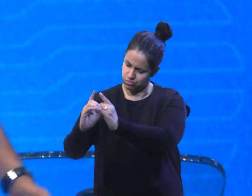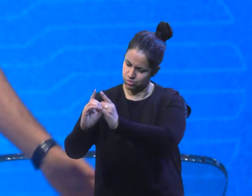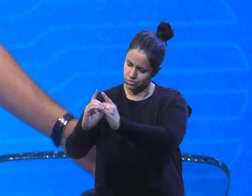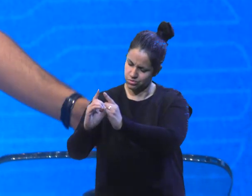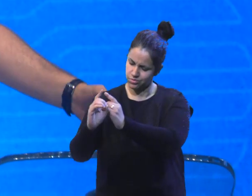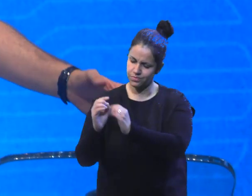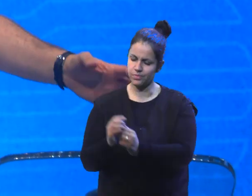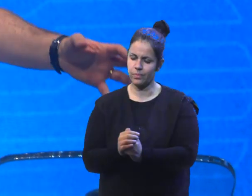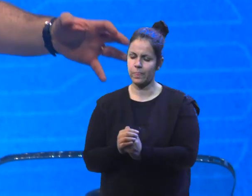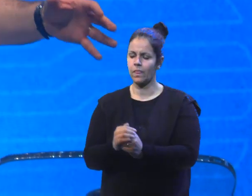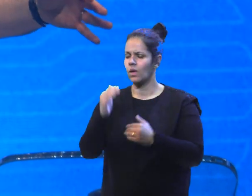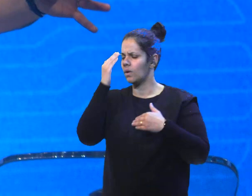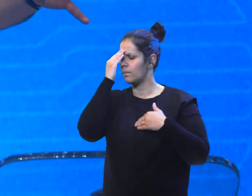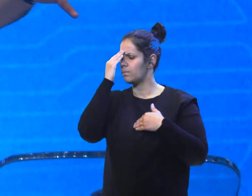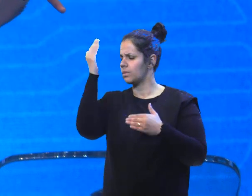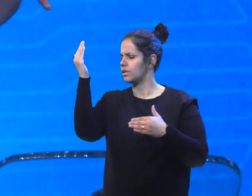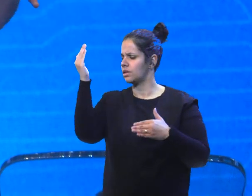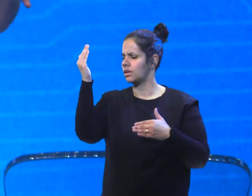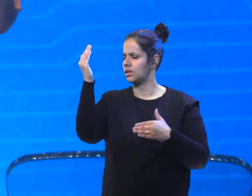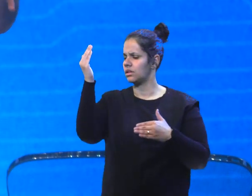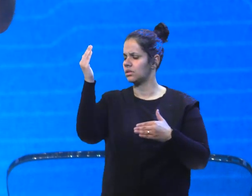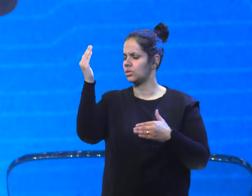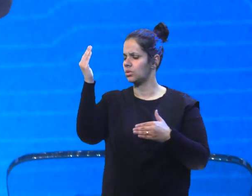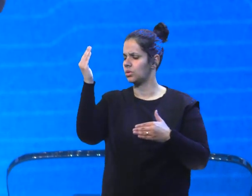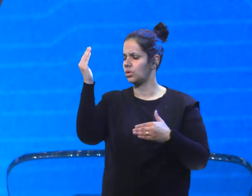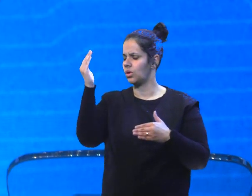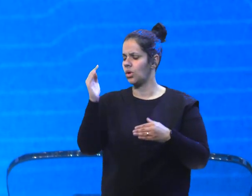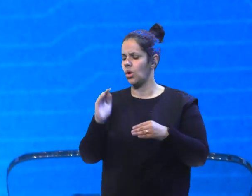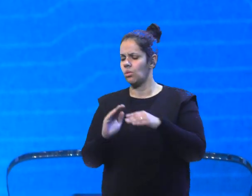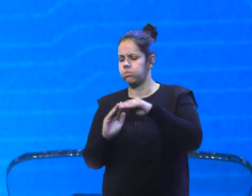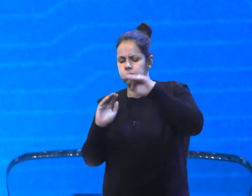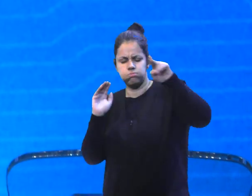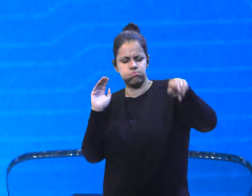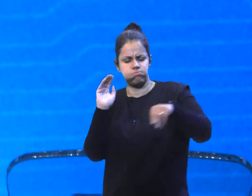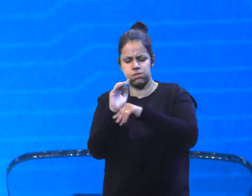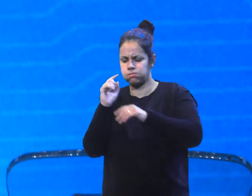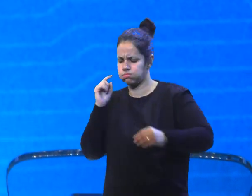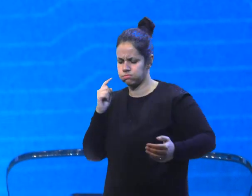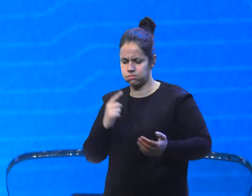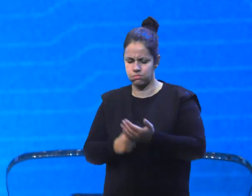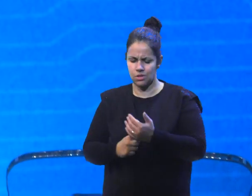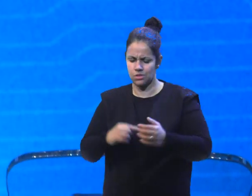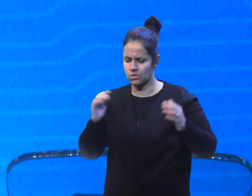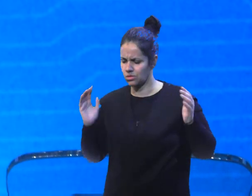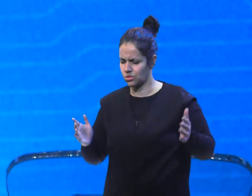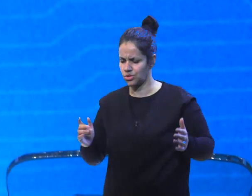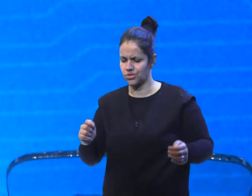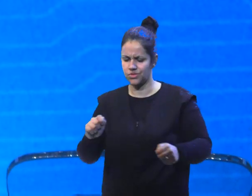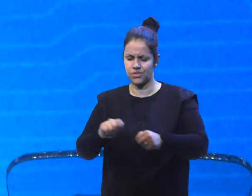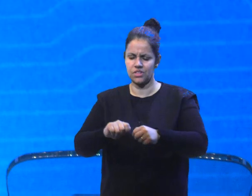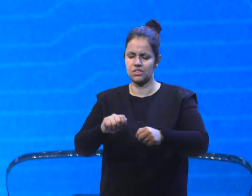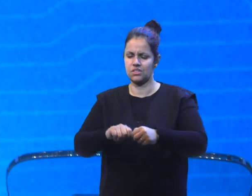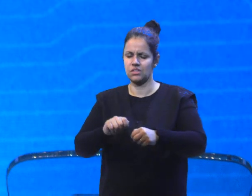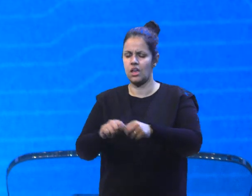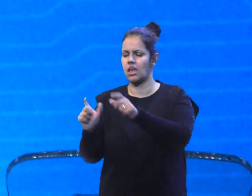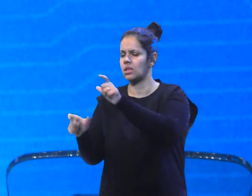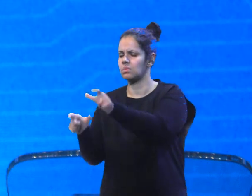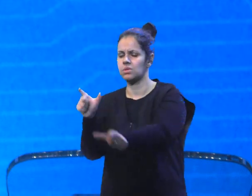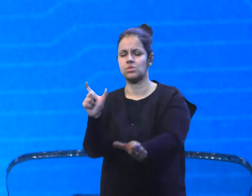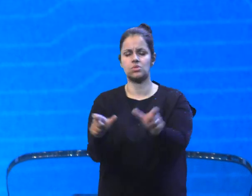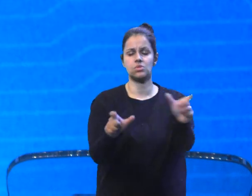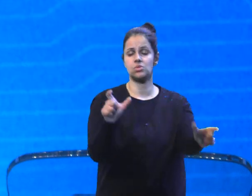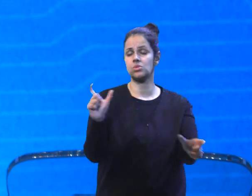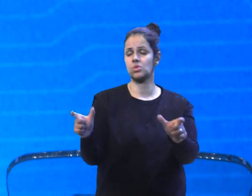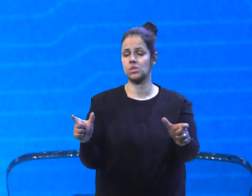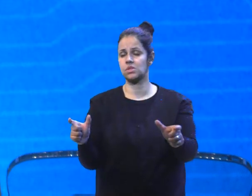Pai, obrigado, Deus, por cada compromisso que está sendo feito contigo aqui hoje. Tantos reconhecendo, Pai, que